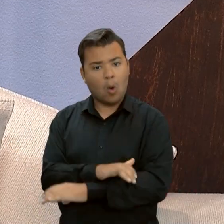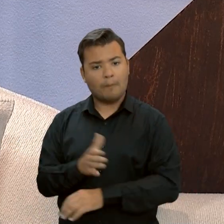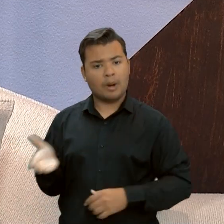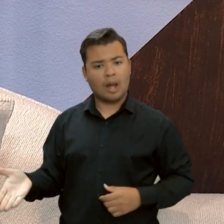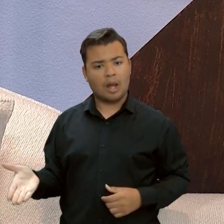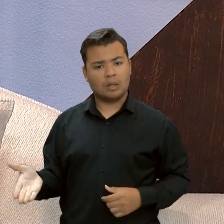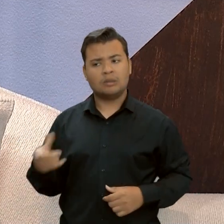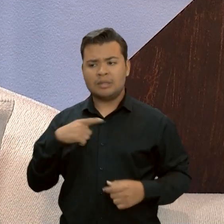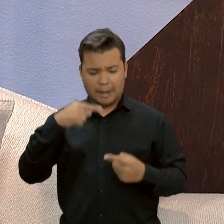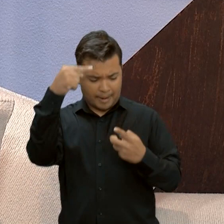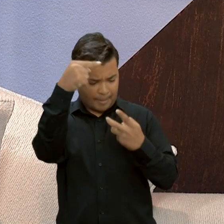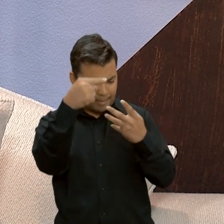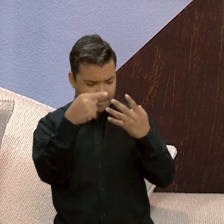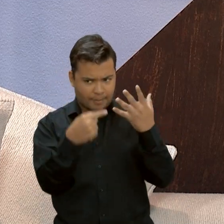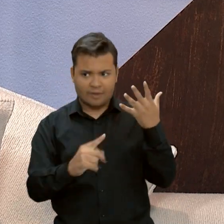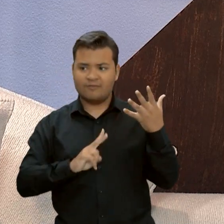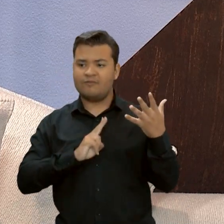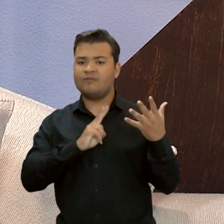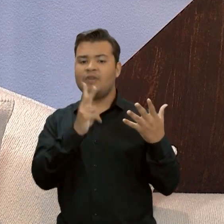humano